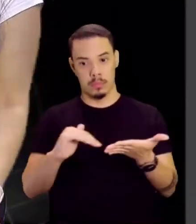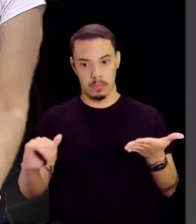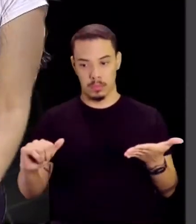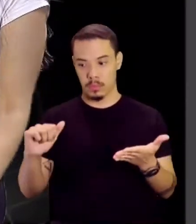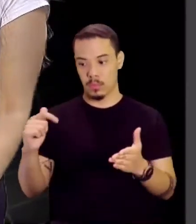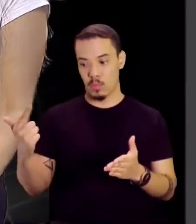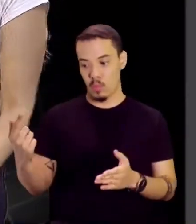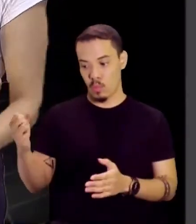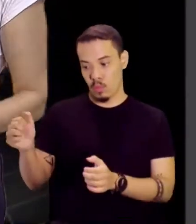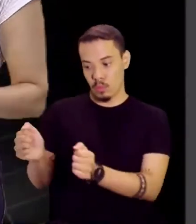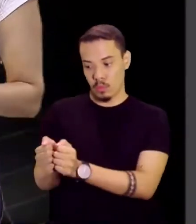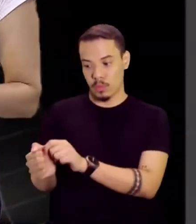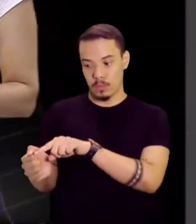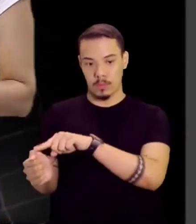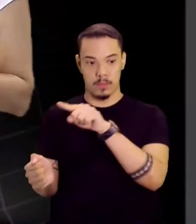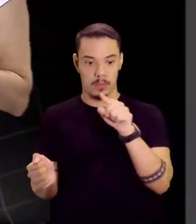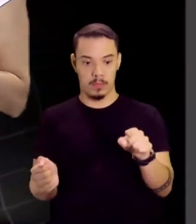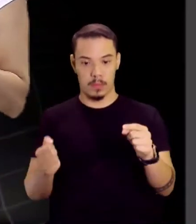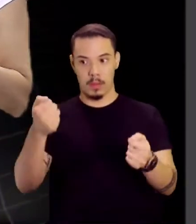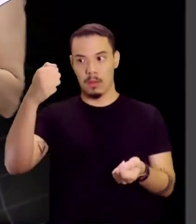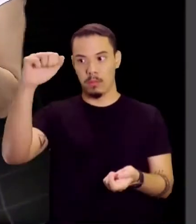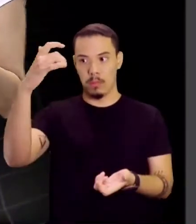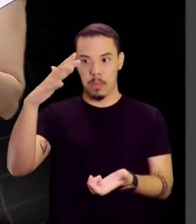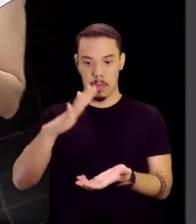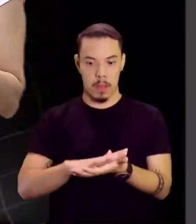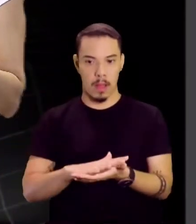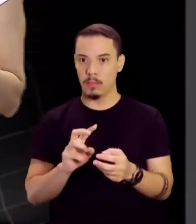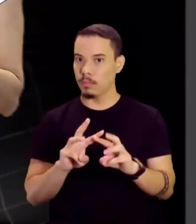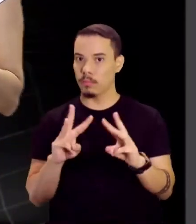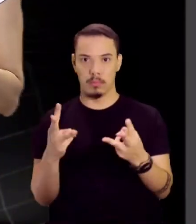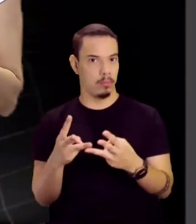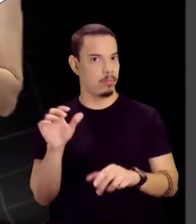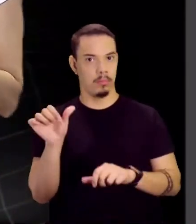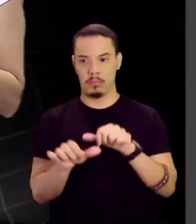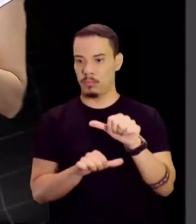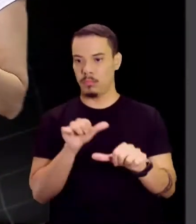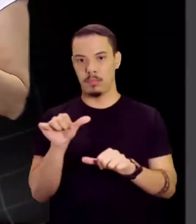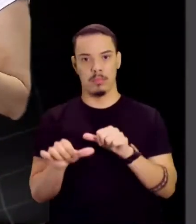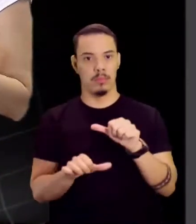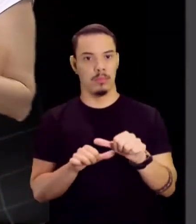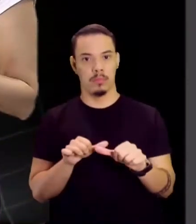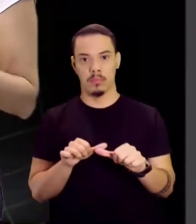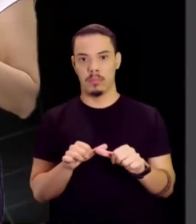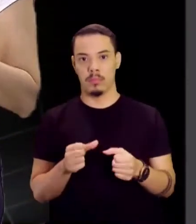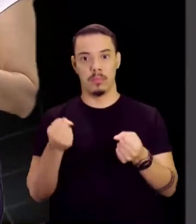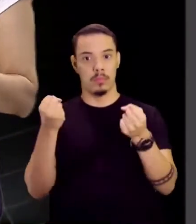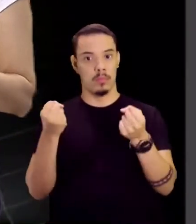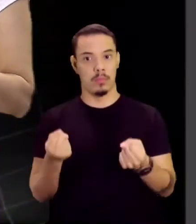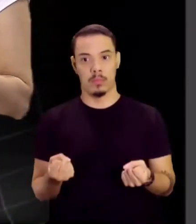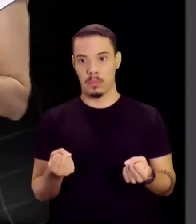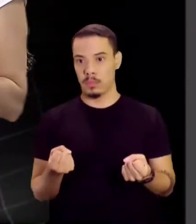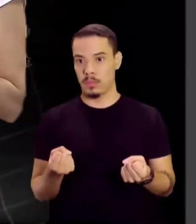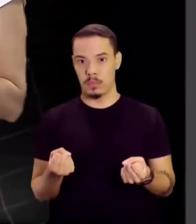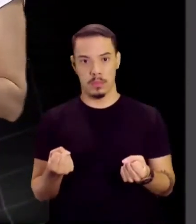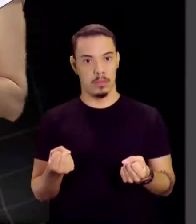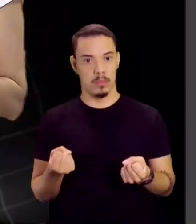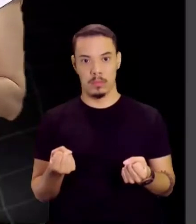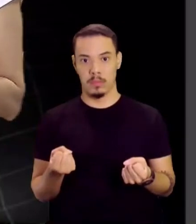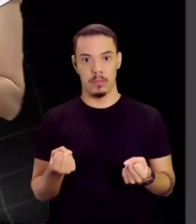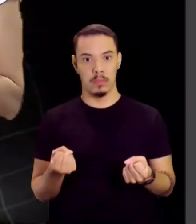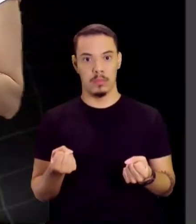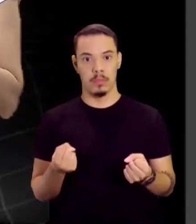para outra posição, que no caso é o solo. Então a massa não muda. Logo, o peso não muda. O peso não vai mudar. A